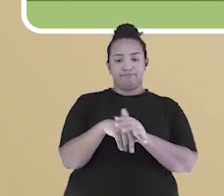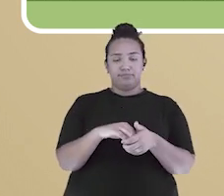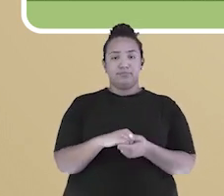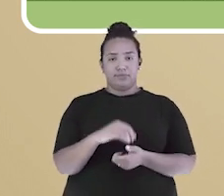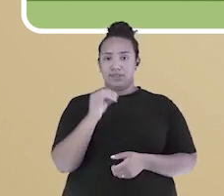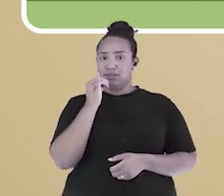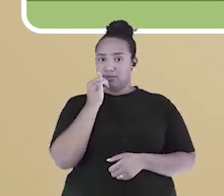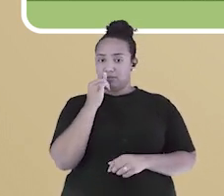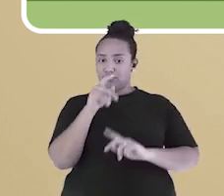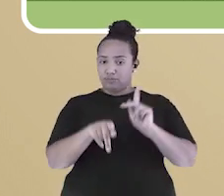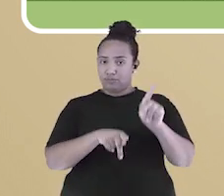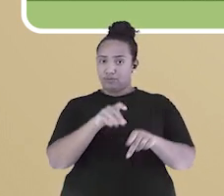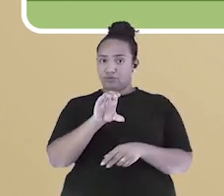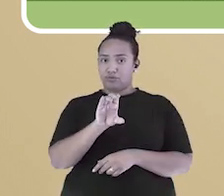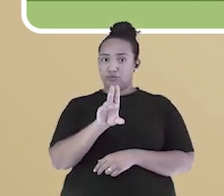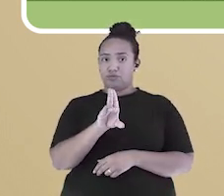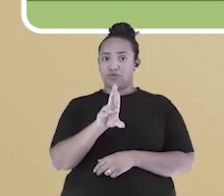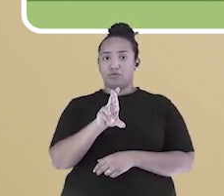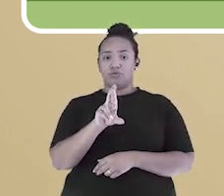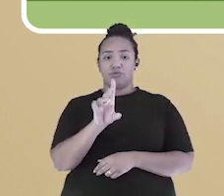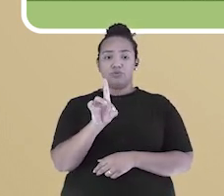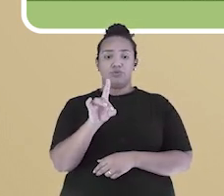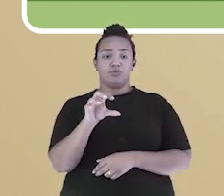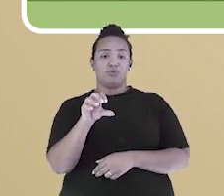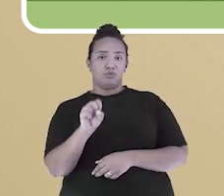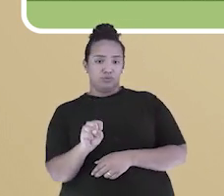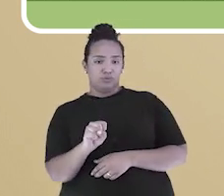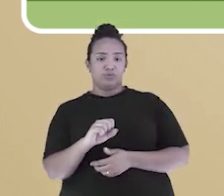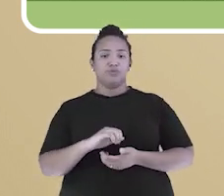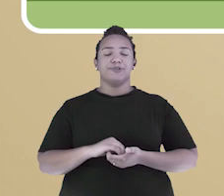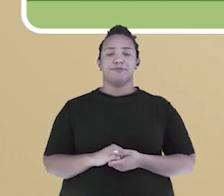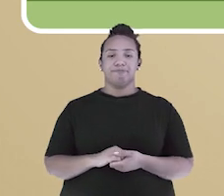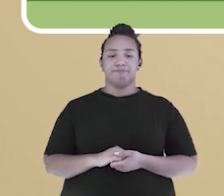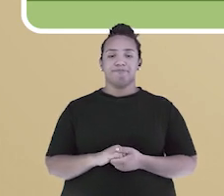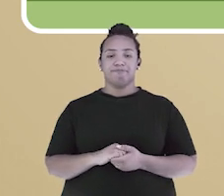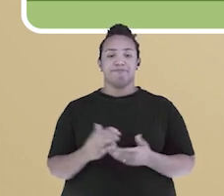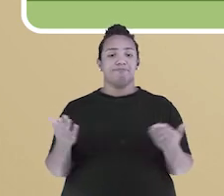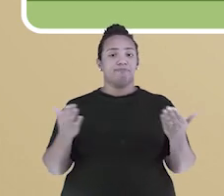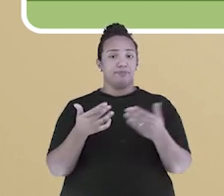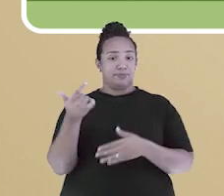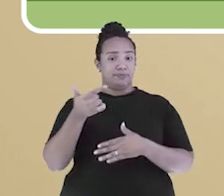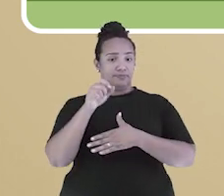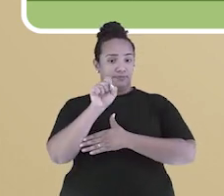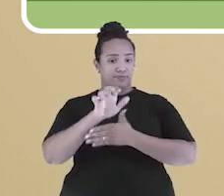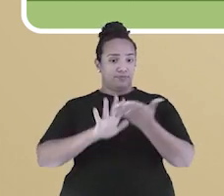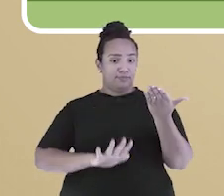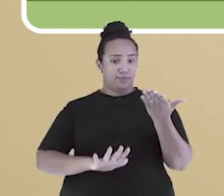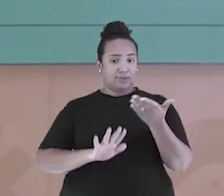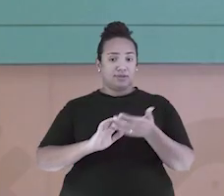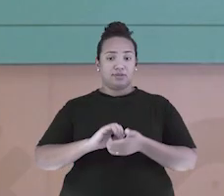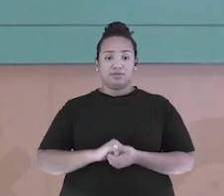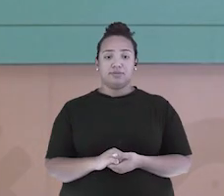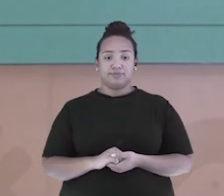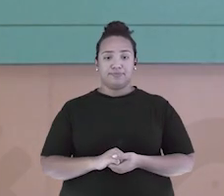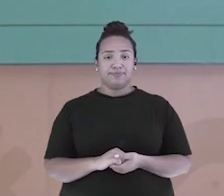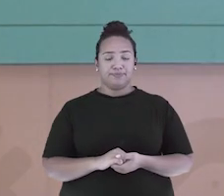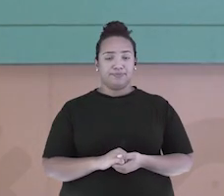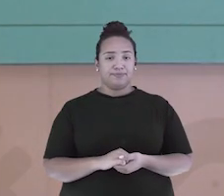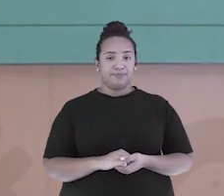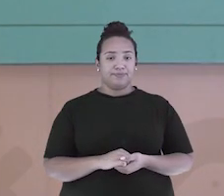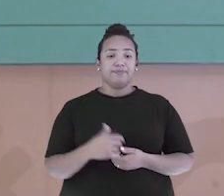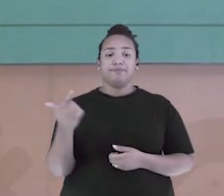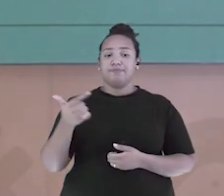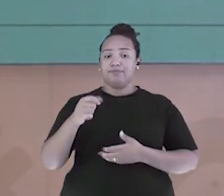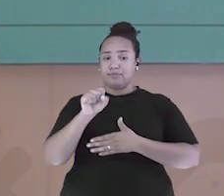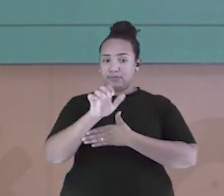são os povos curdos que vimos, que são considerados apátridas. Vamos para a próxima questão.